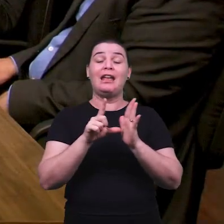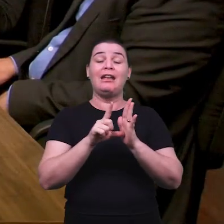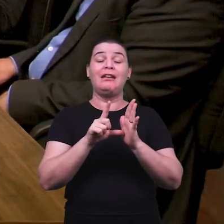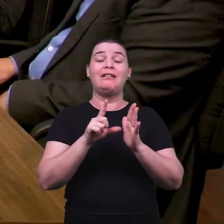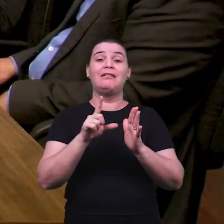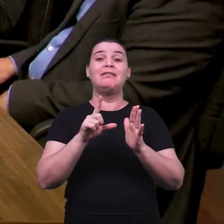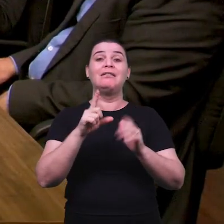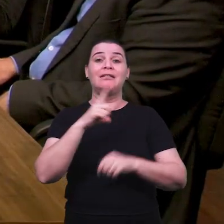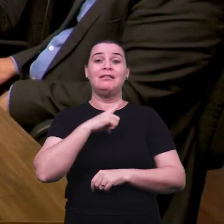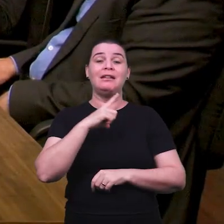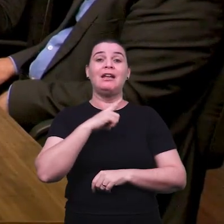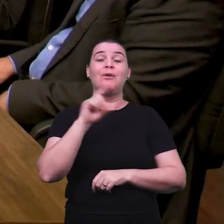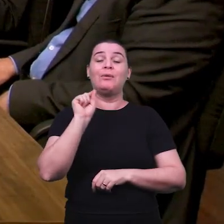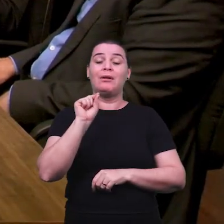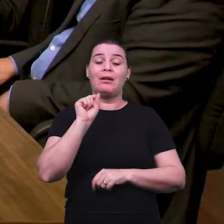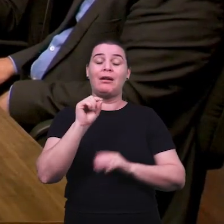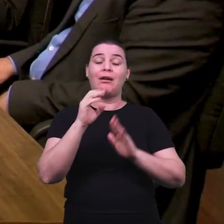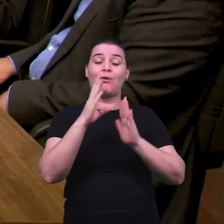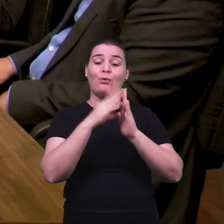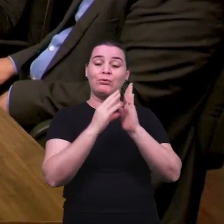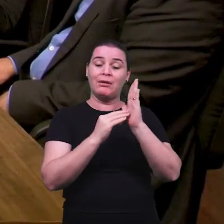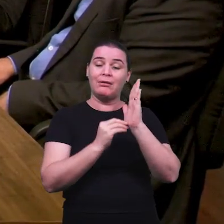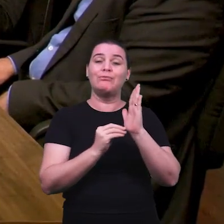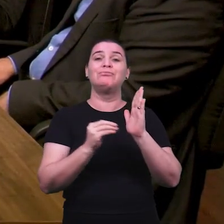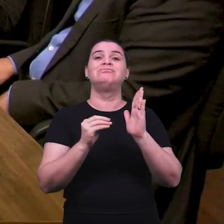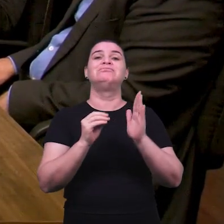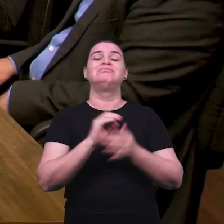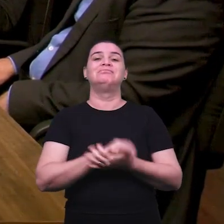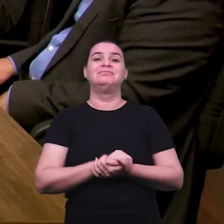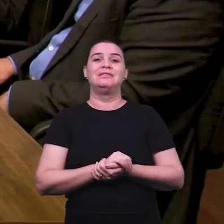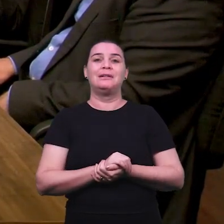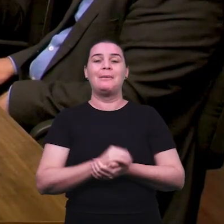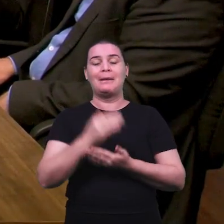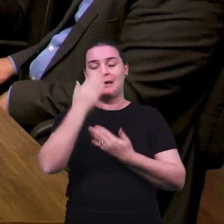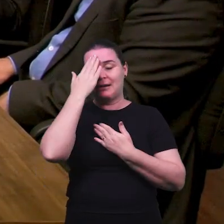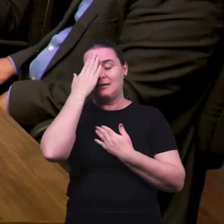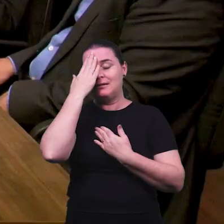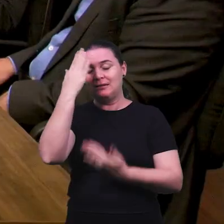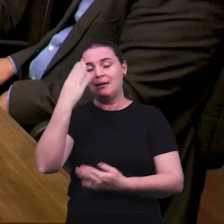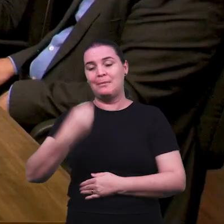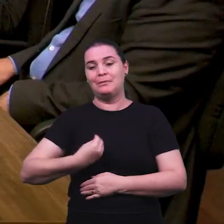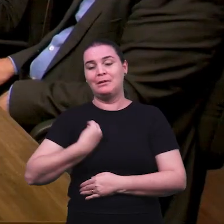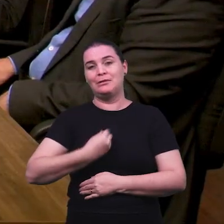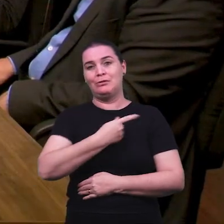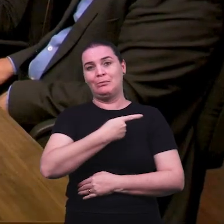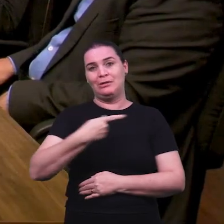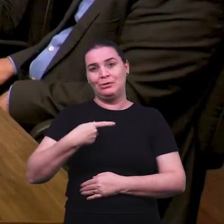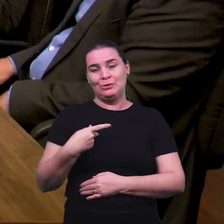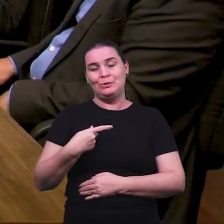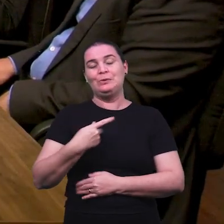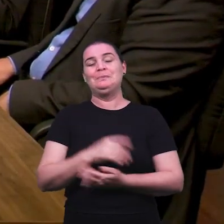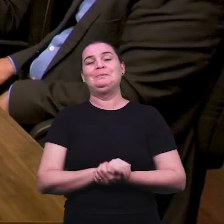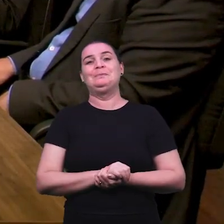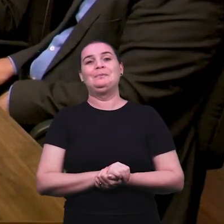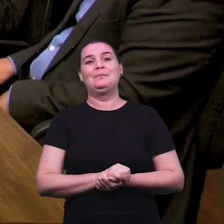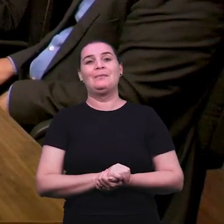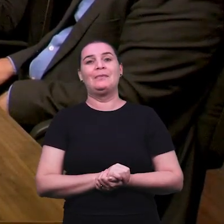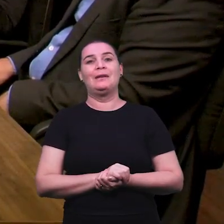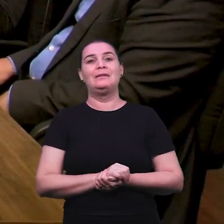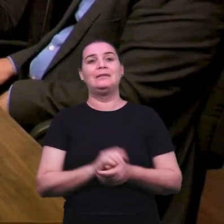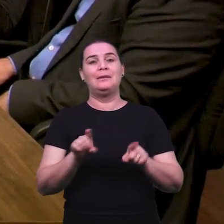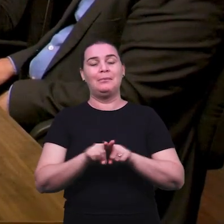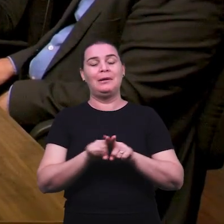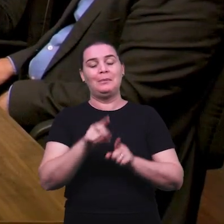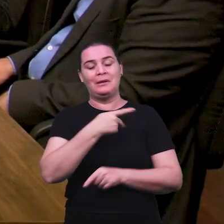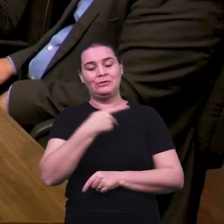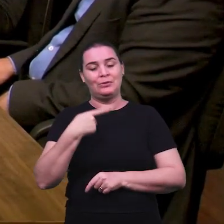precisa de encerrar, infelizmente. Quero agradecer aqui a participação do professor Marcos Saúde, a paz do Senhor. A paz do Senhor. Professor Alonso,